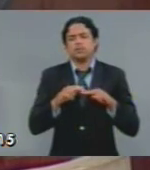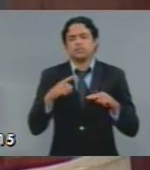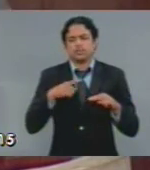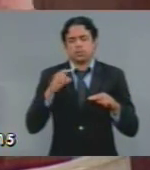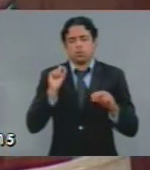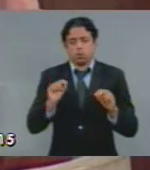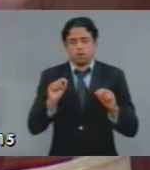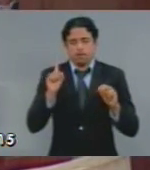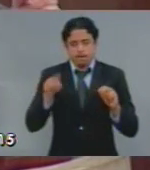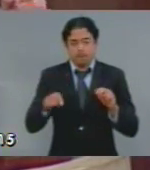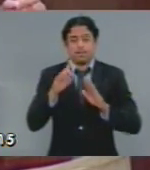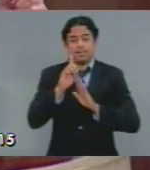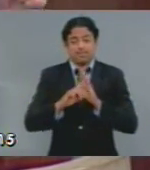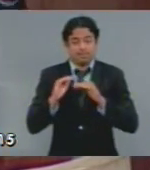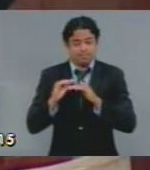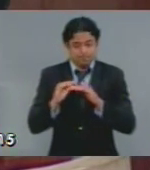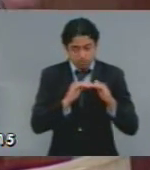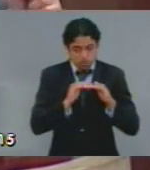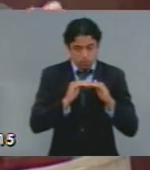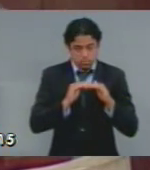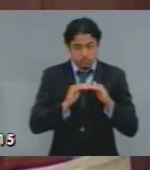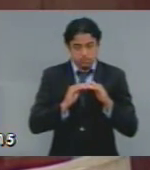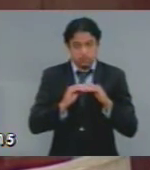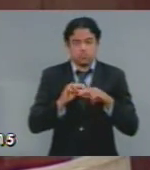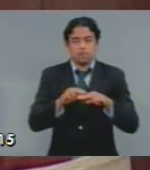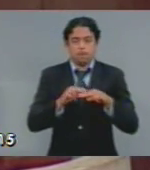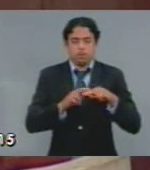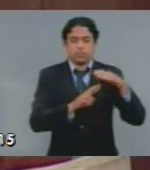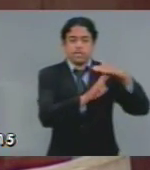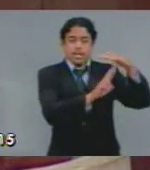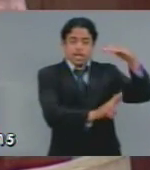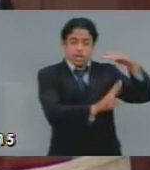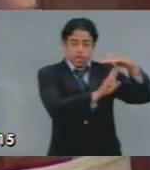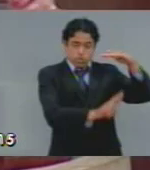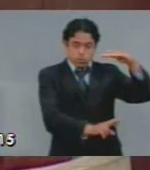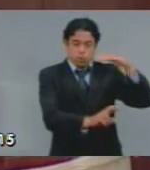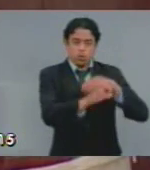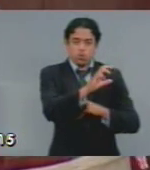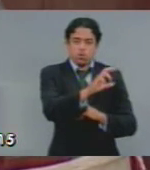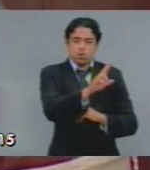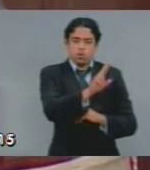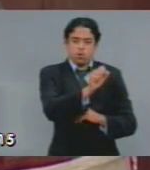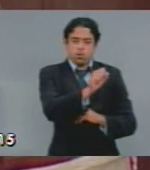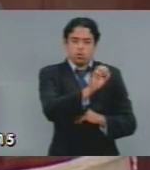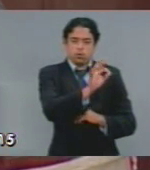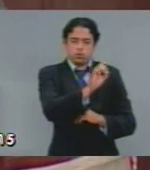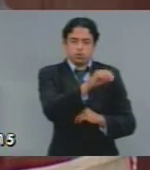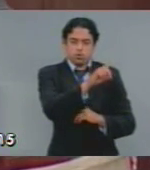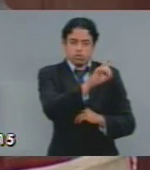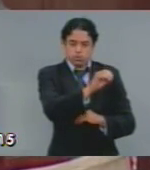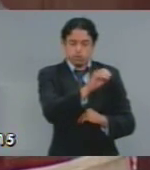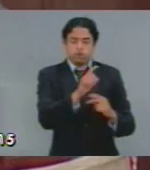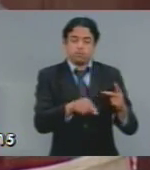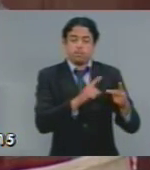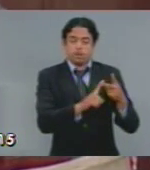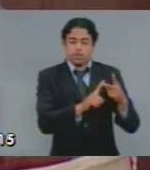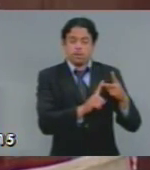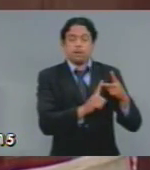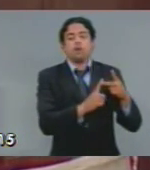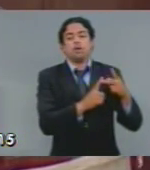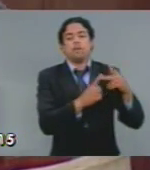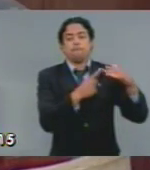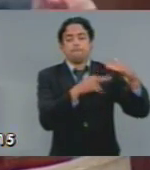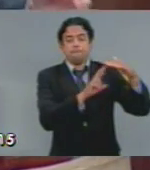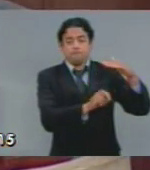democracia. Fiz ver ao reitor em exercício, o professor Custódio, naquele momento, ao professor Ciro, pró-reitor, e a outros